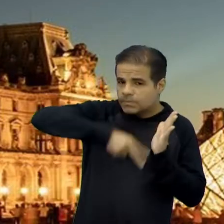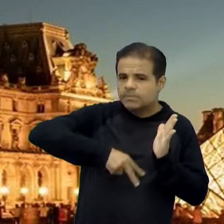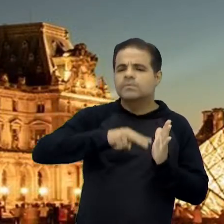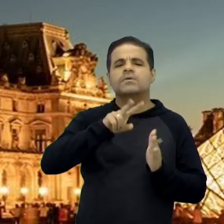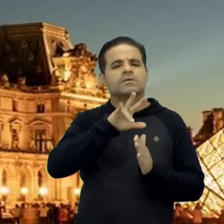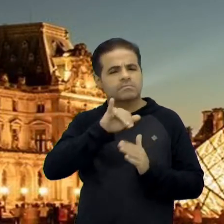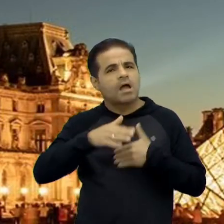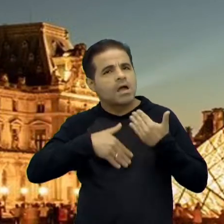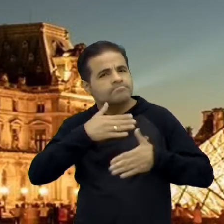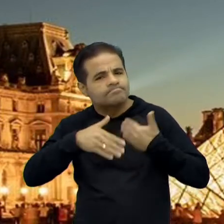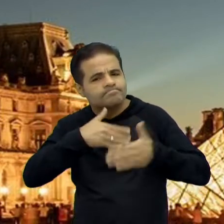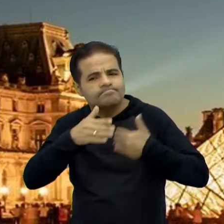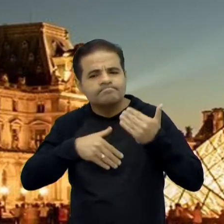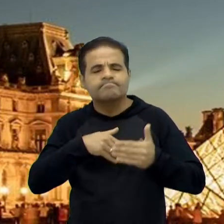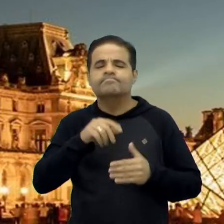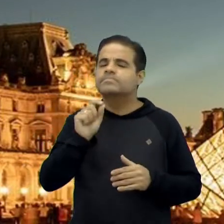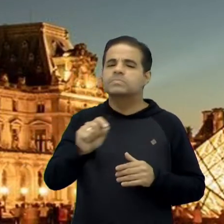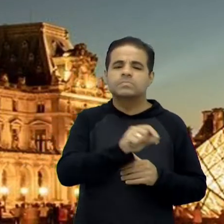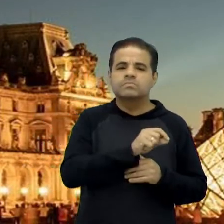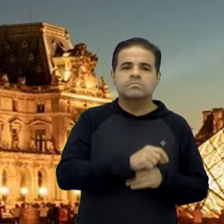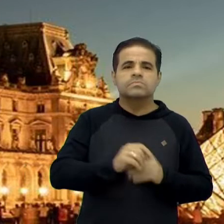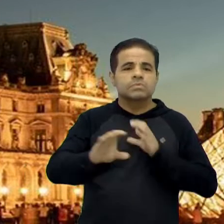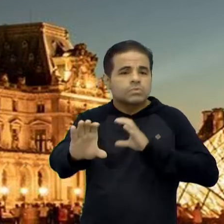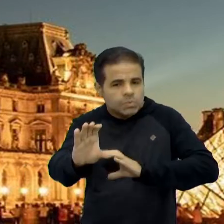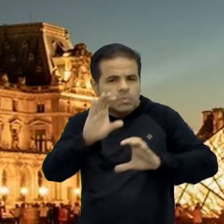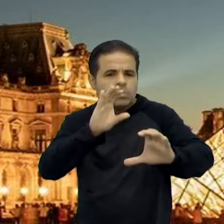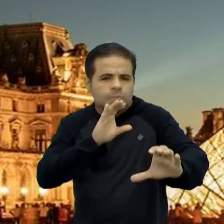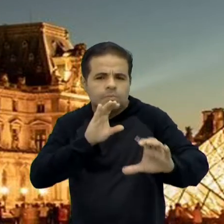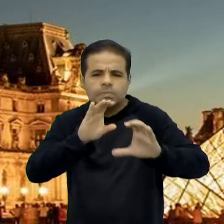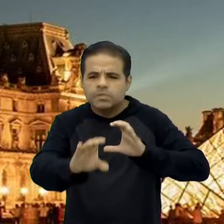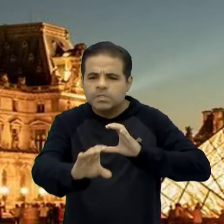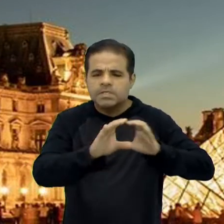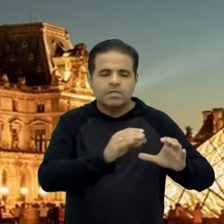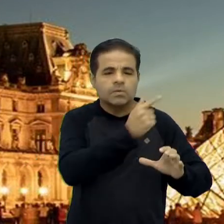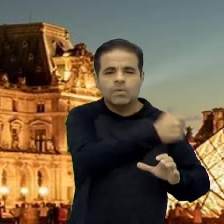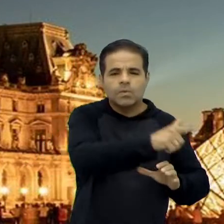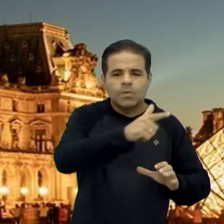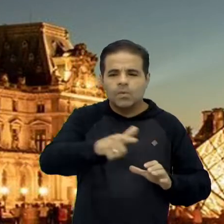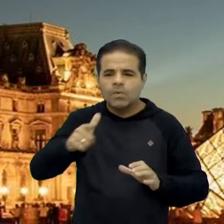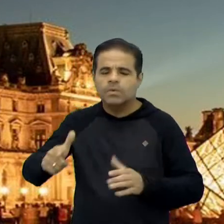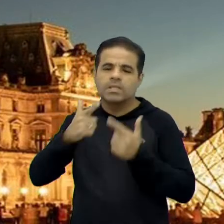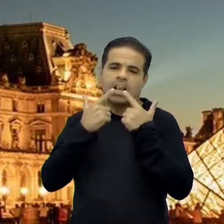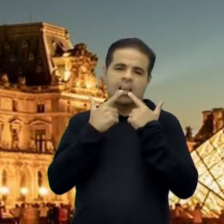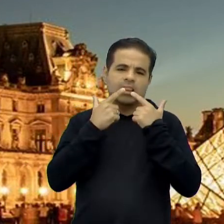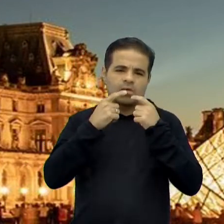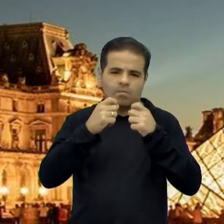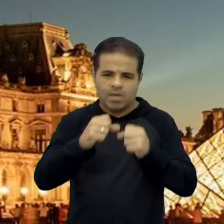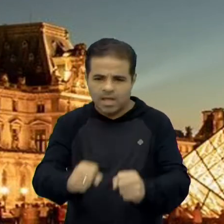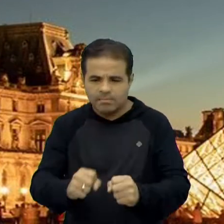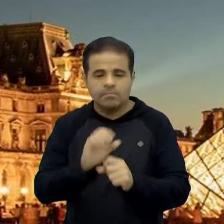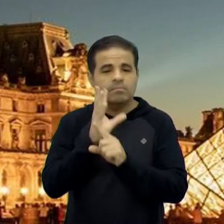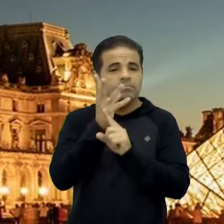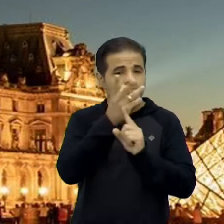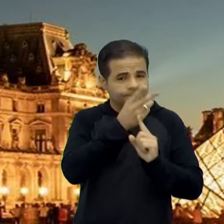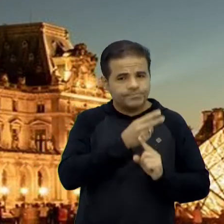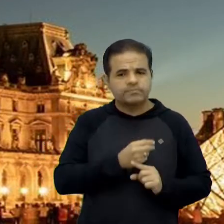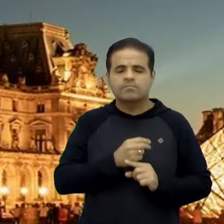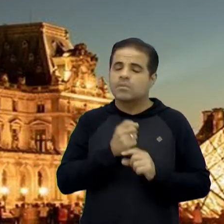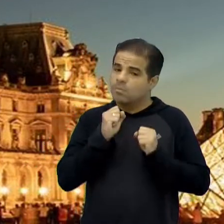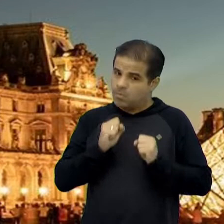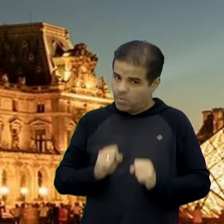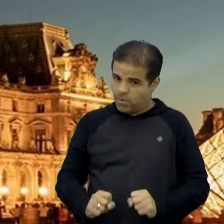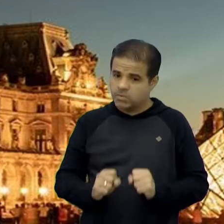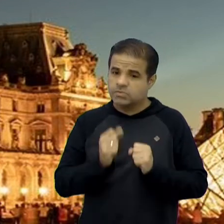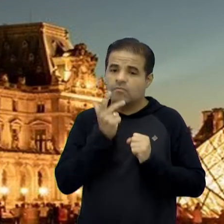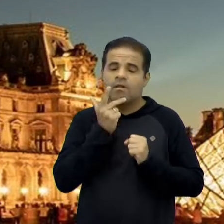vai realmente se comunicando com todas as outras linguagens artísticas. Isso. Então, eu digo que